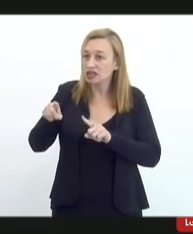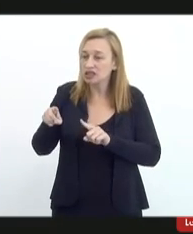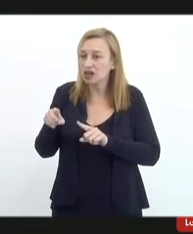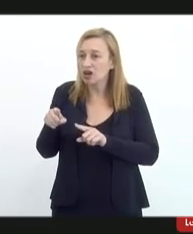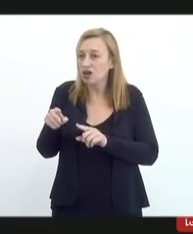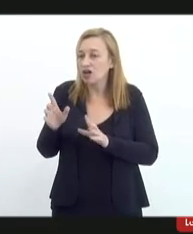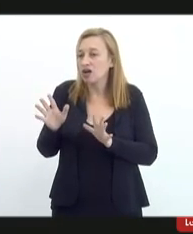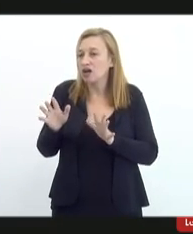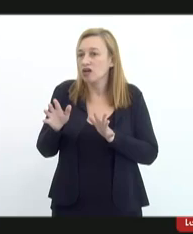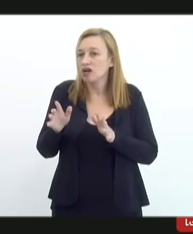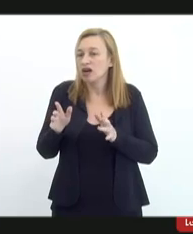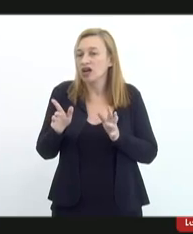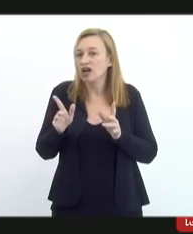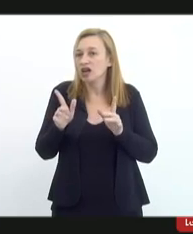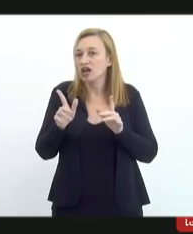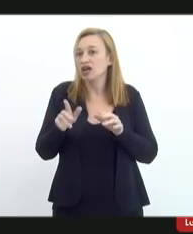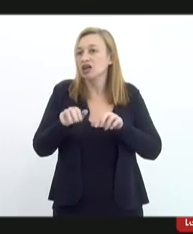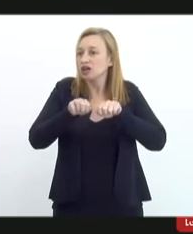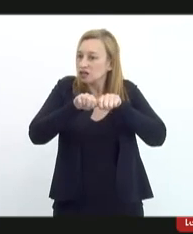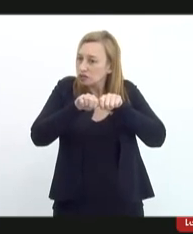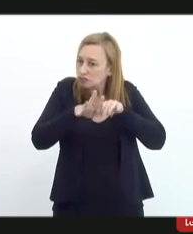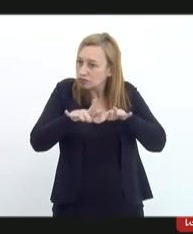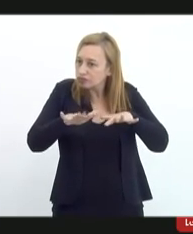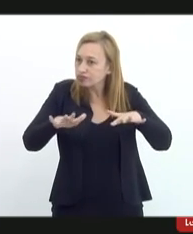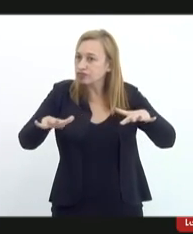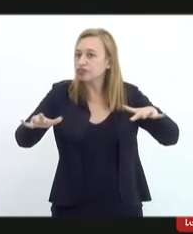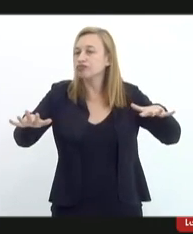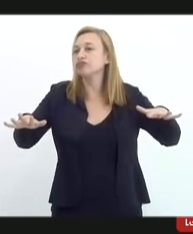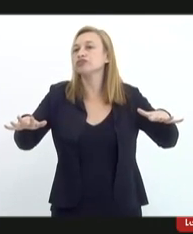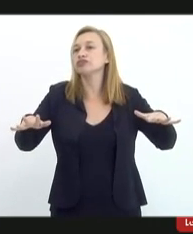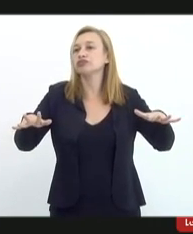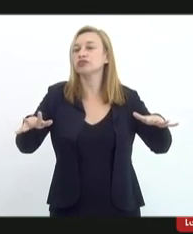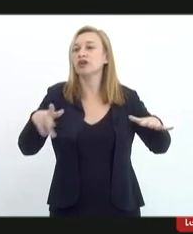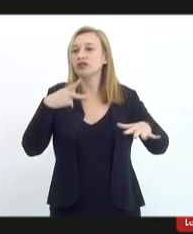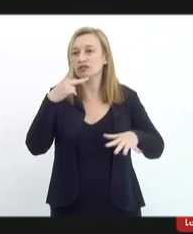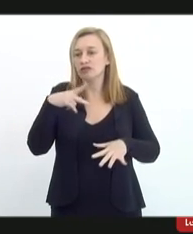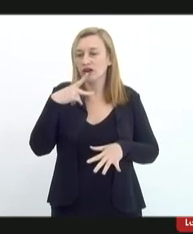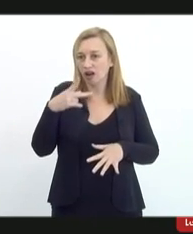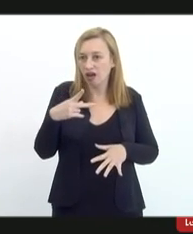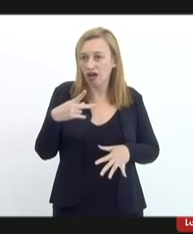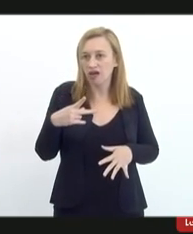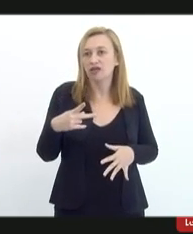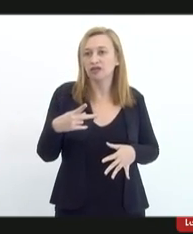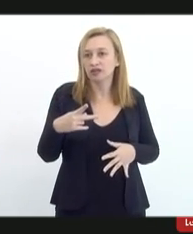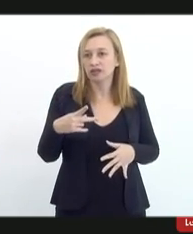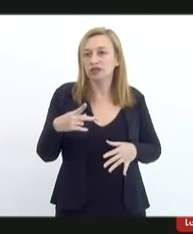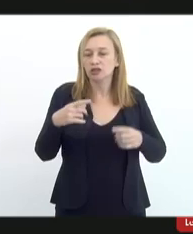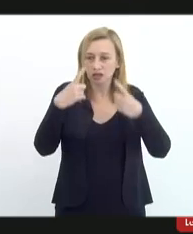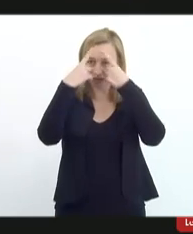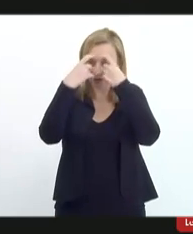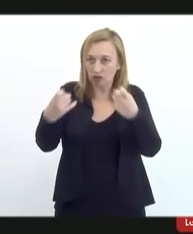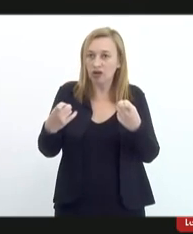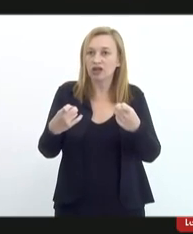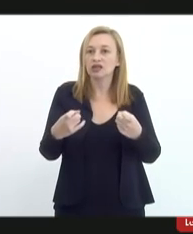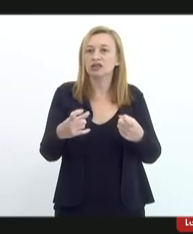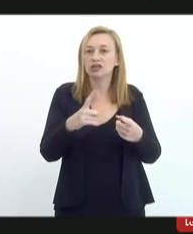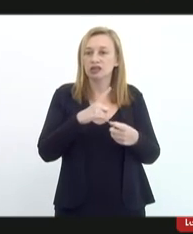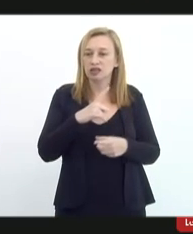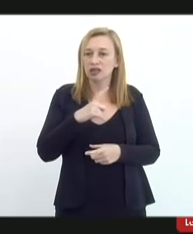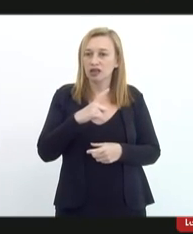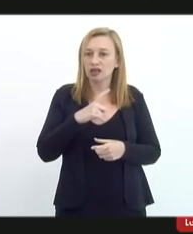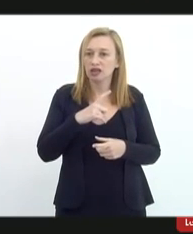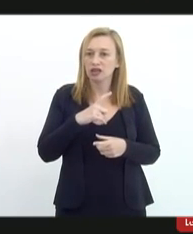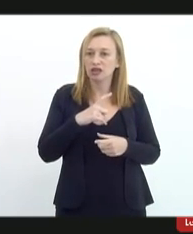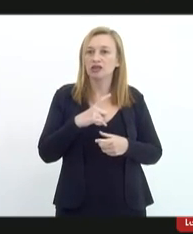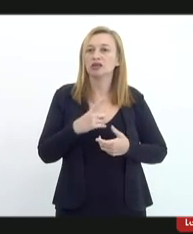para explanar, para tipificar, vamos usar um termo jurídico, o tamanho da violência que se pratica através